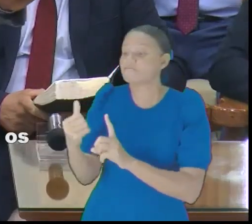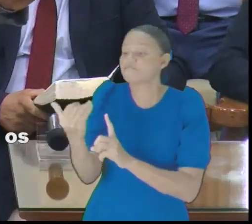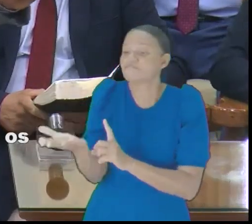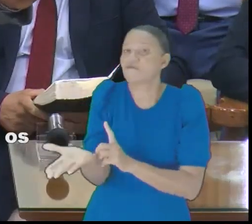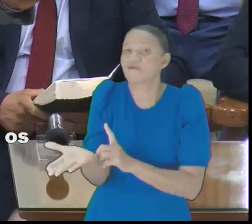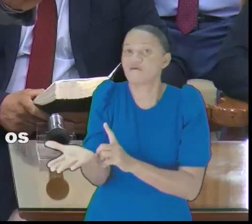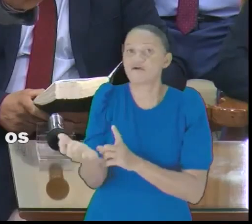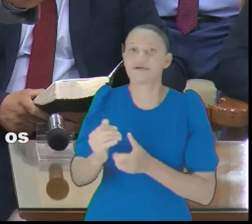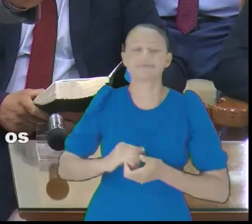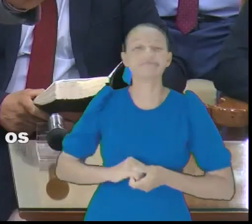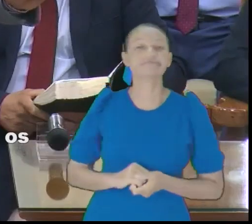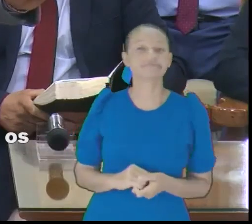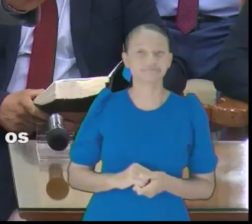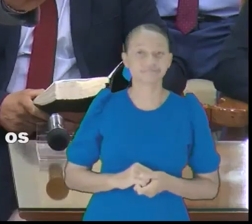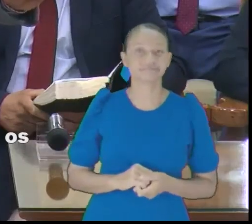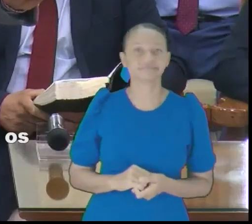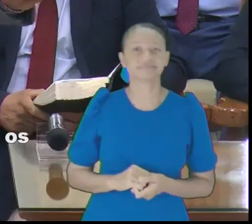fora.